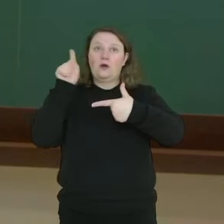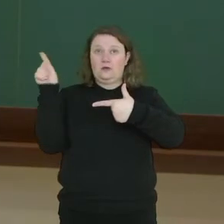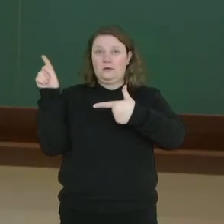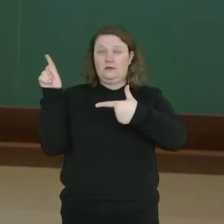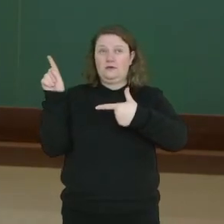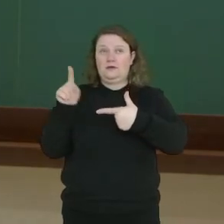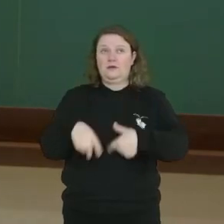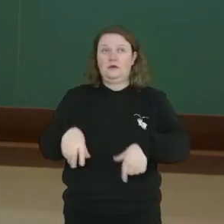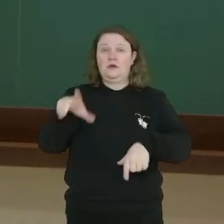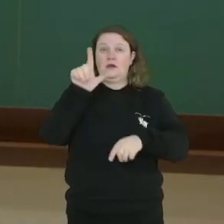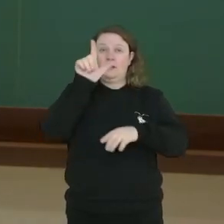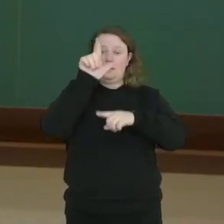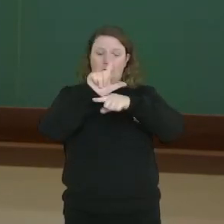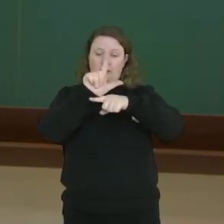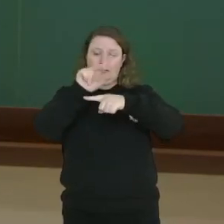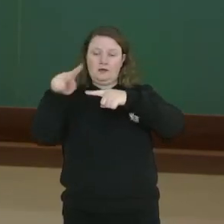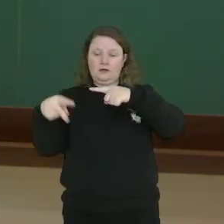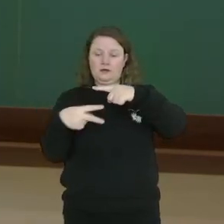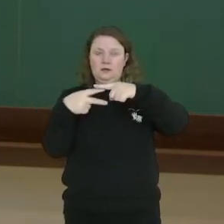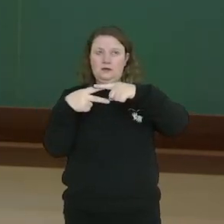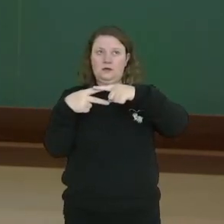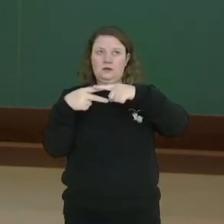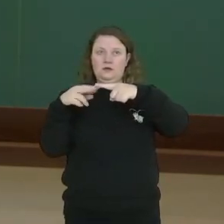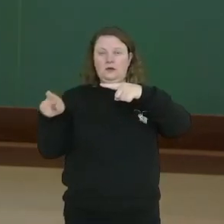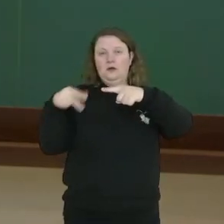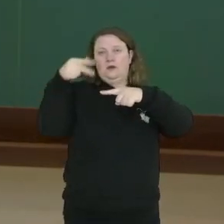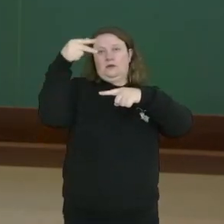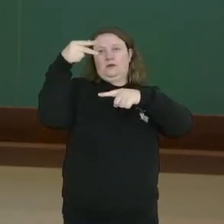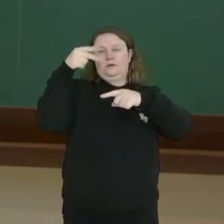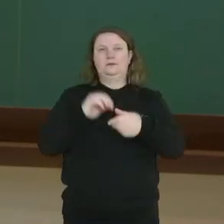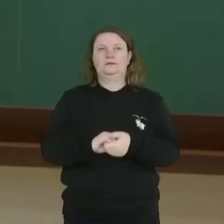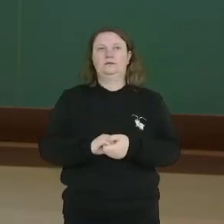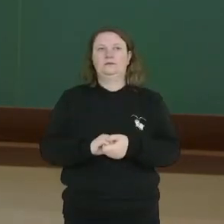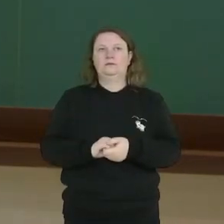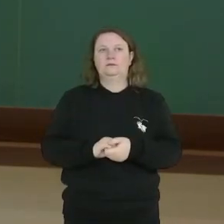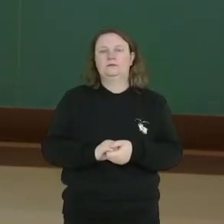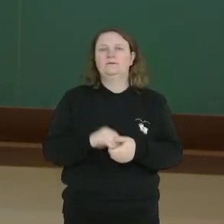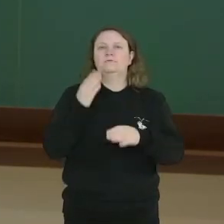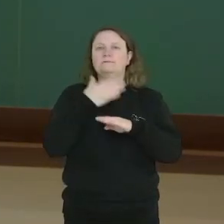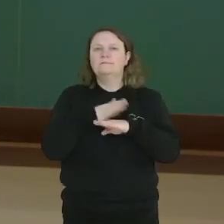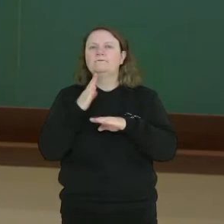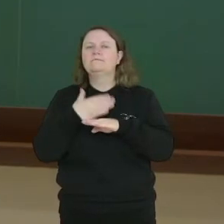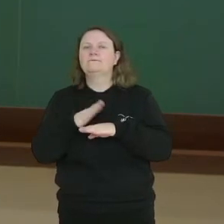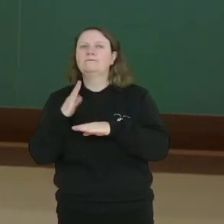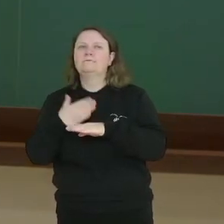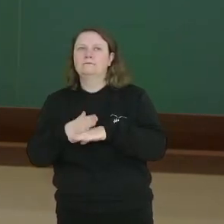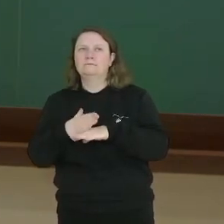sobre 2 ao quadrado. Então, a gente vai fazendo as manipulações algébricas ali, né? Vai